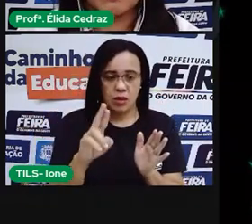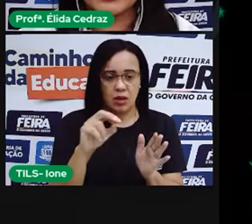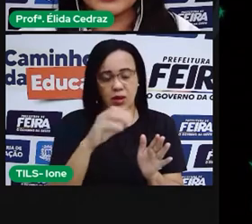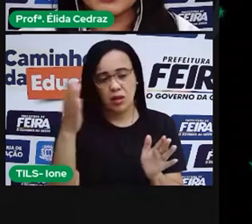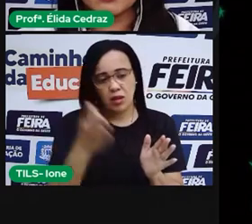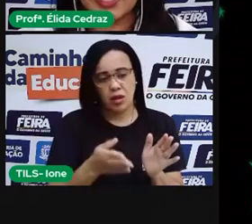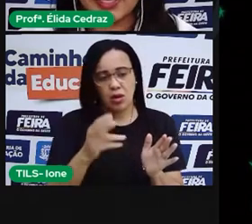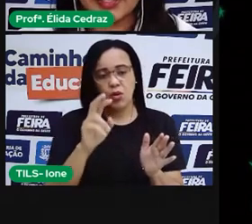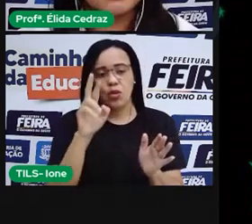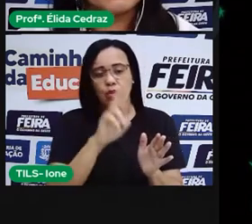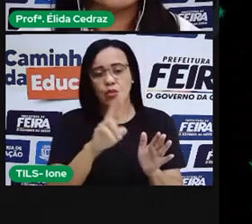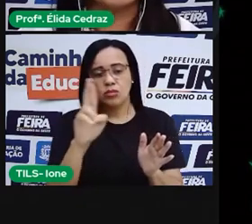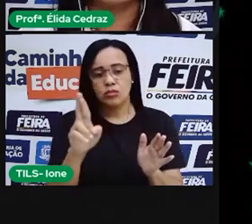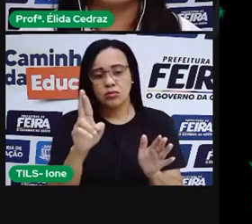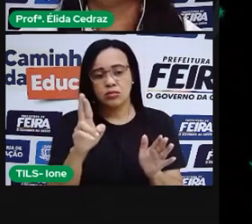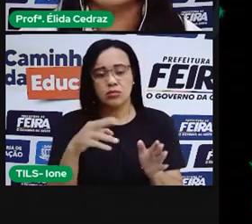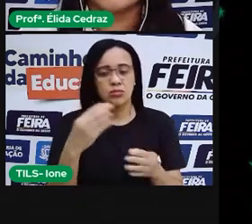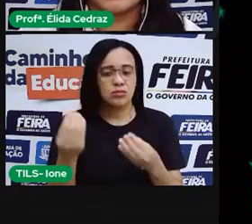Próxima carta: